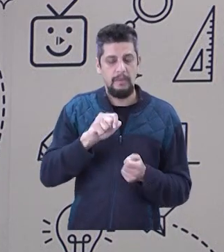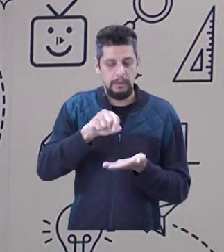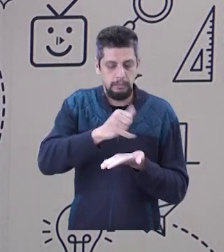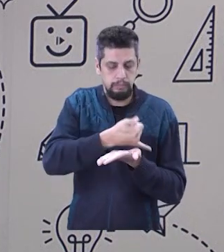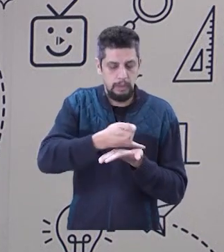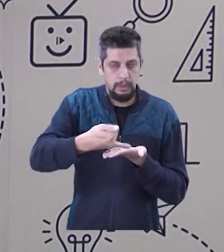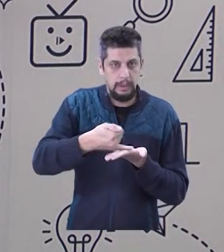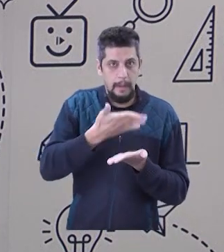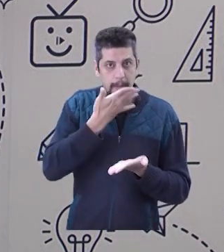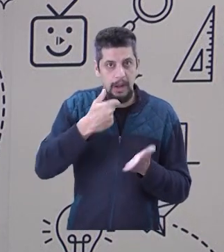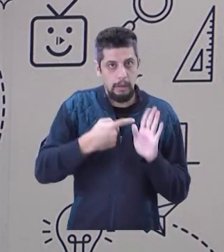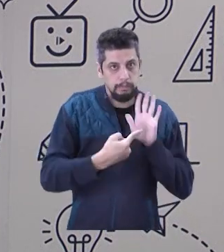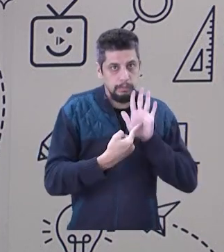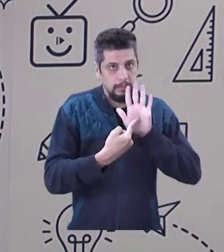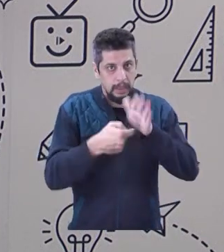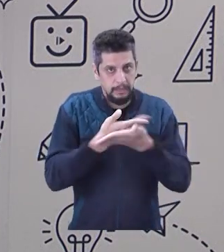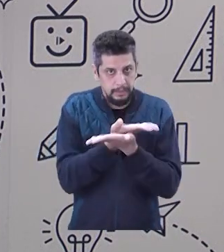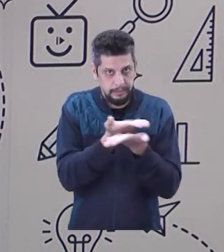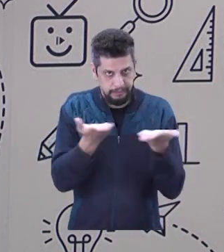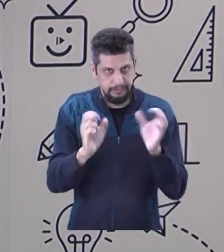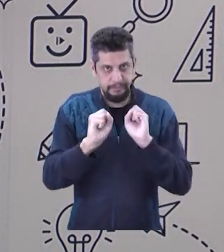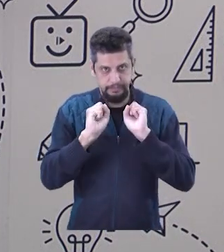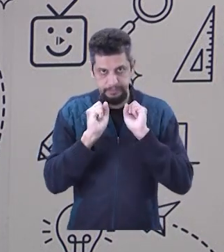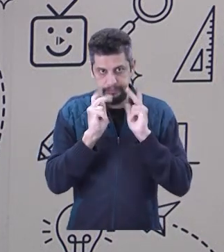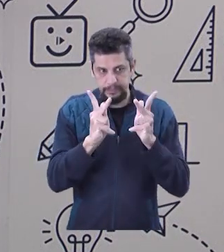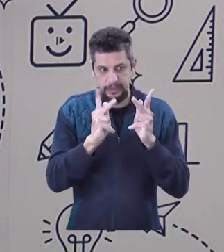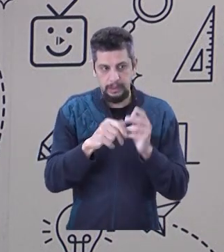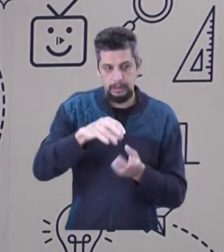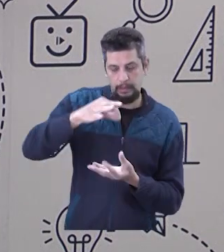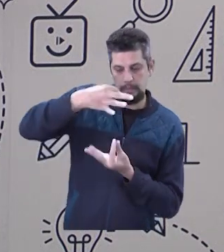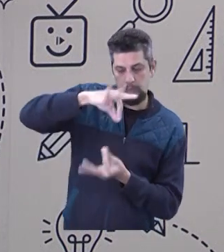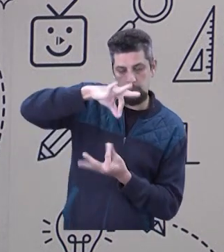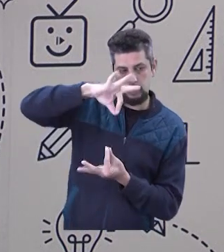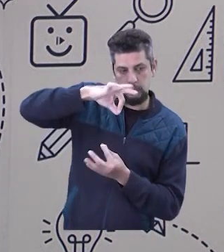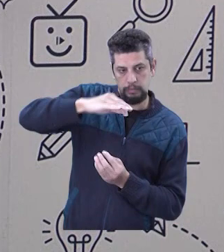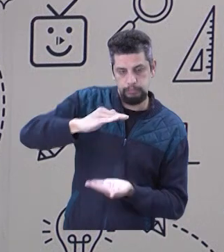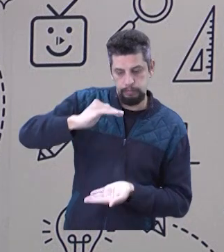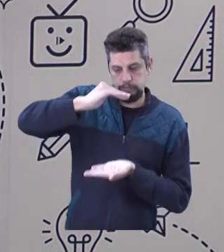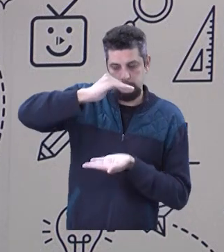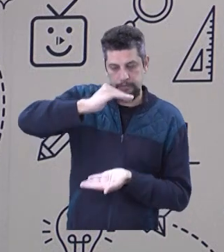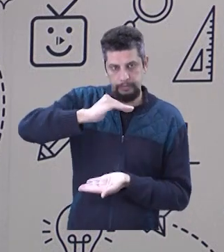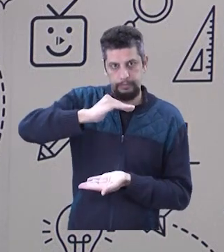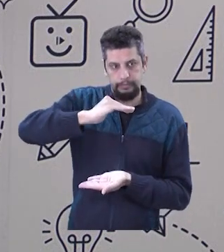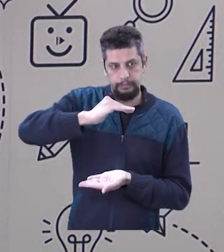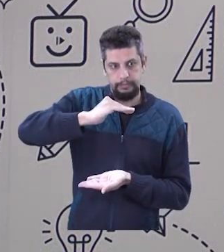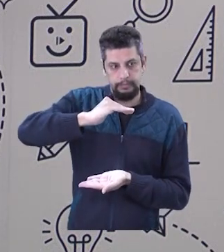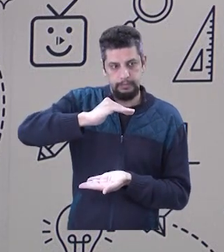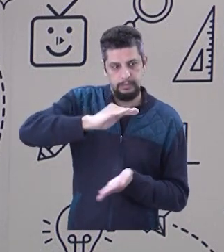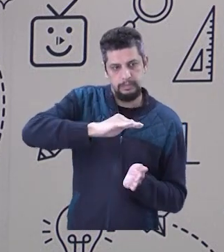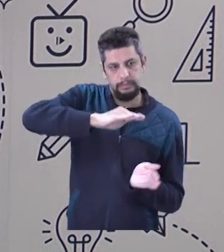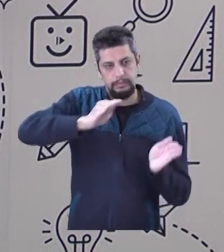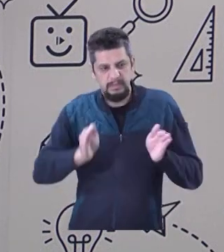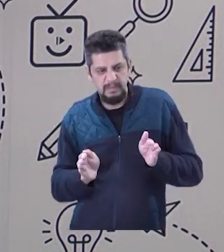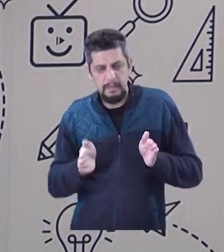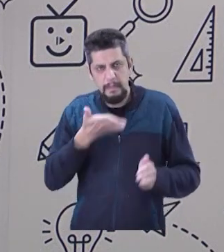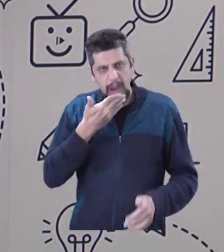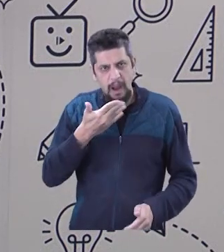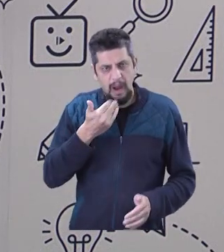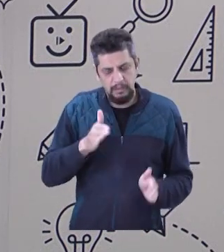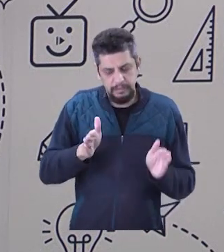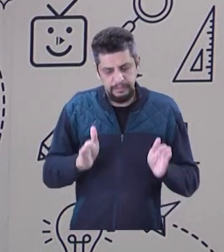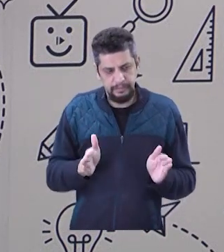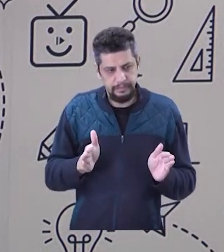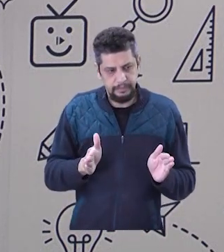parecer melhor lá para eles, tá bom? Certo. Então, vamos lá. Com a folha em pé, melhor deitadinho.